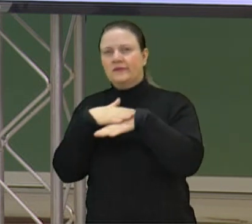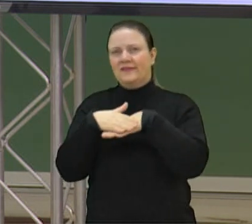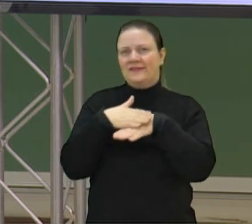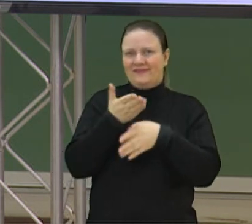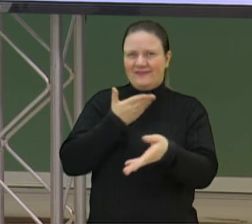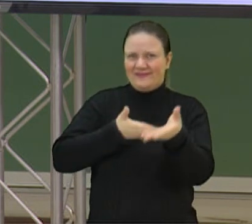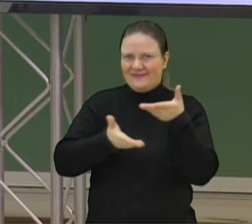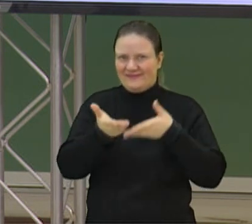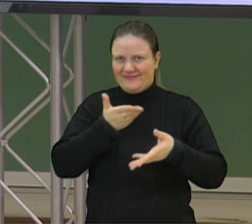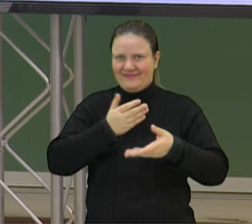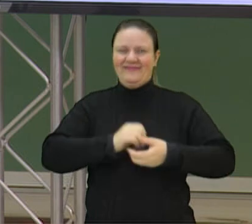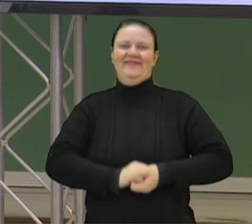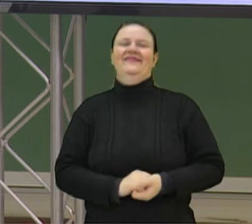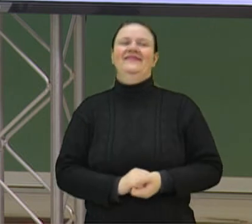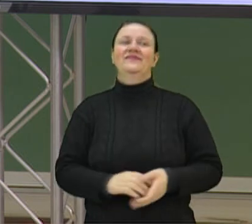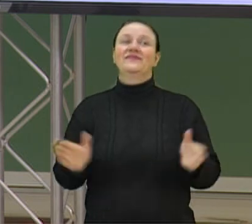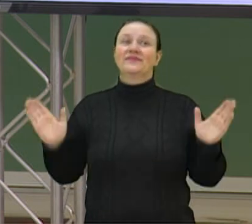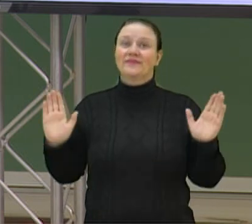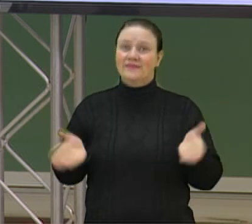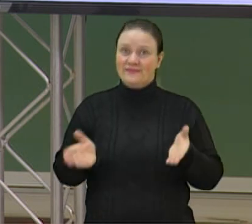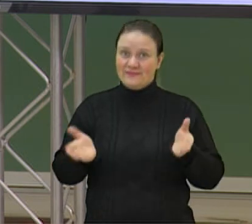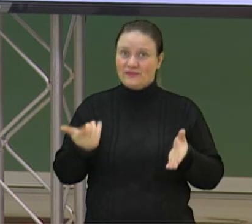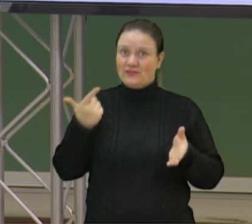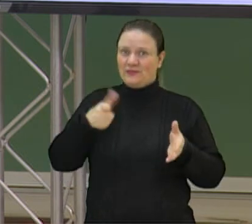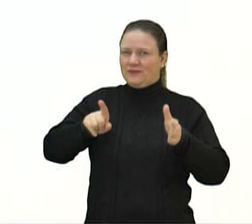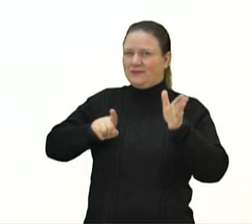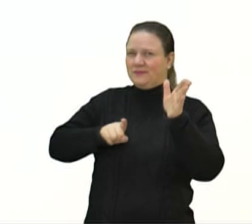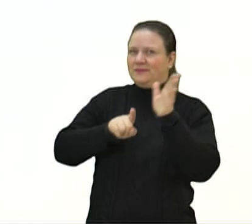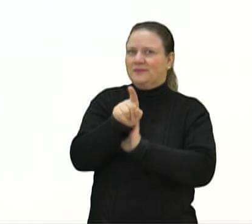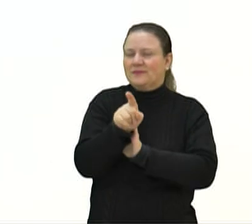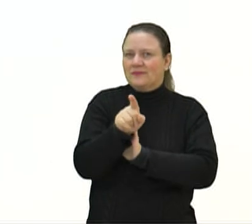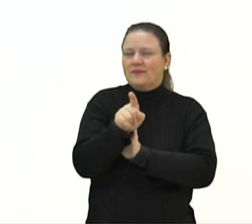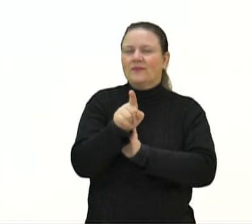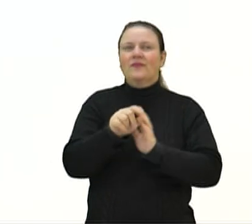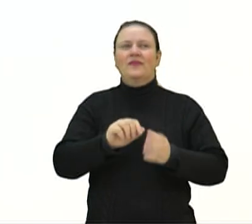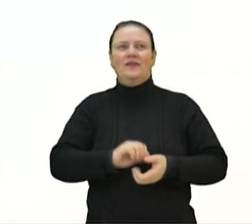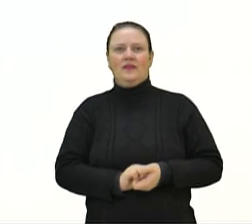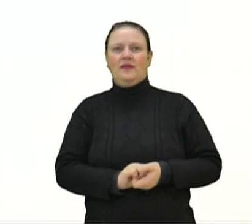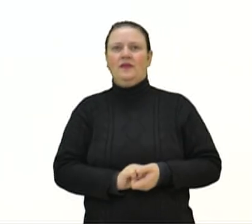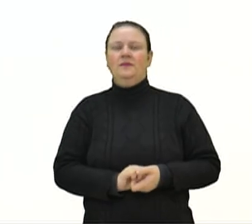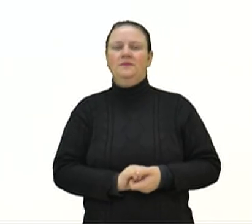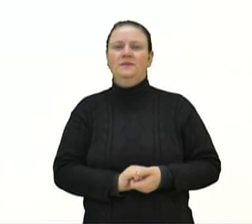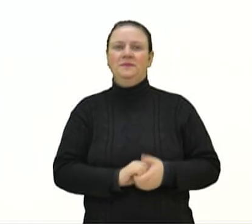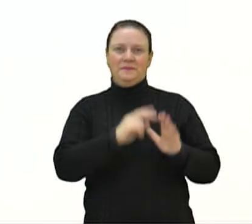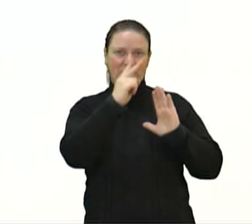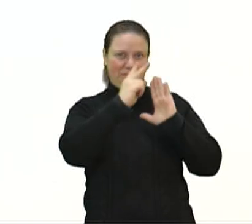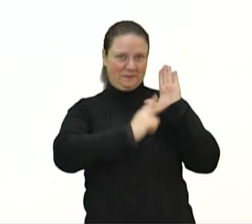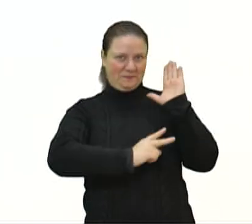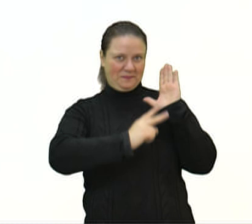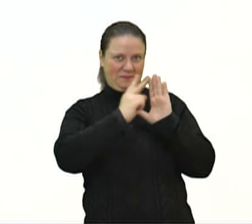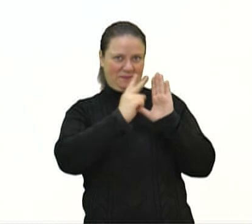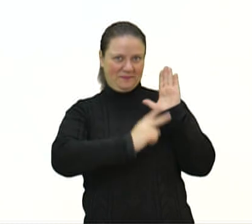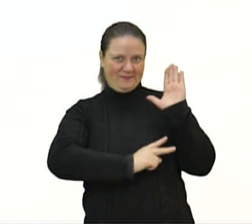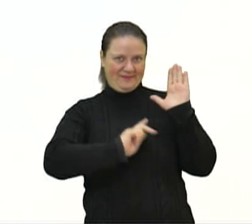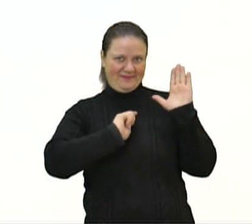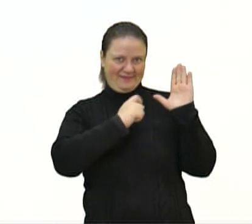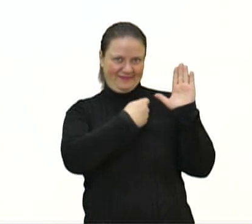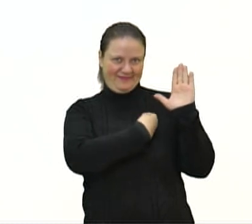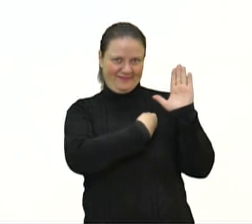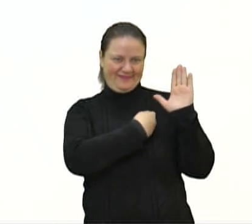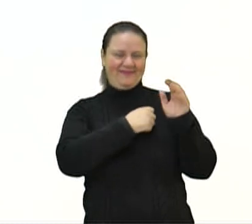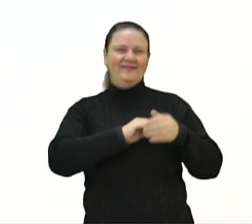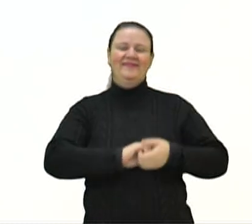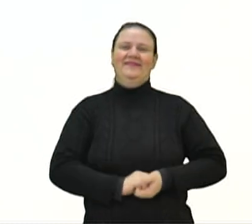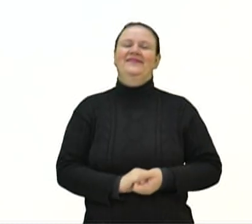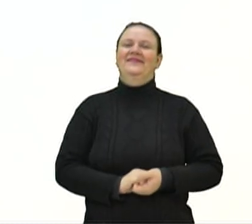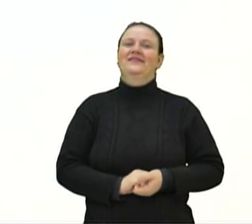né? E agora, outro quiz. Señala a alternativa incorreta sobre o empleo do verbo